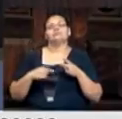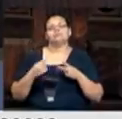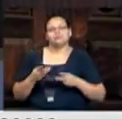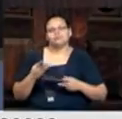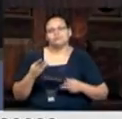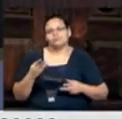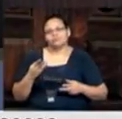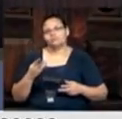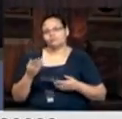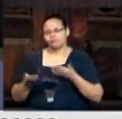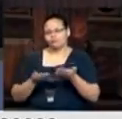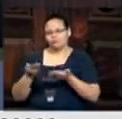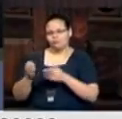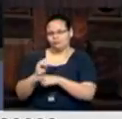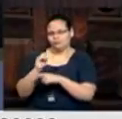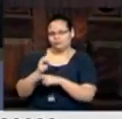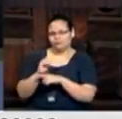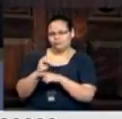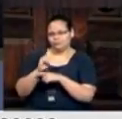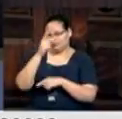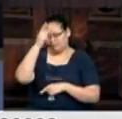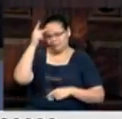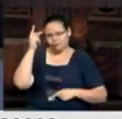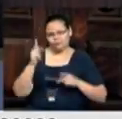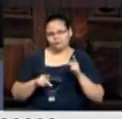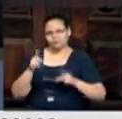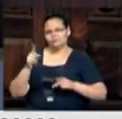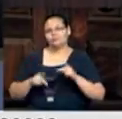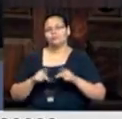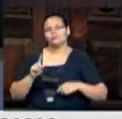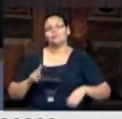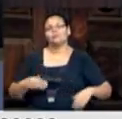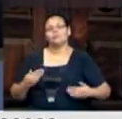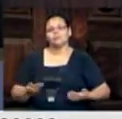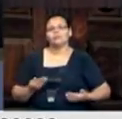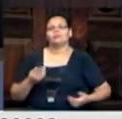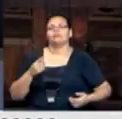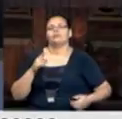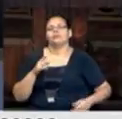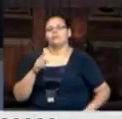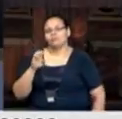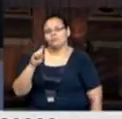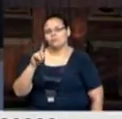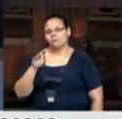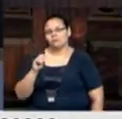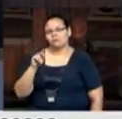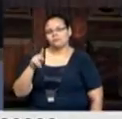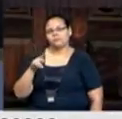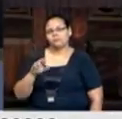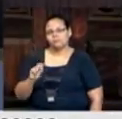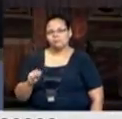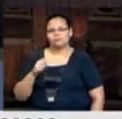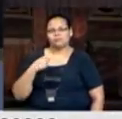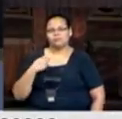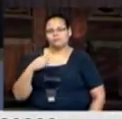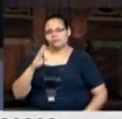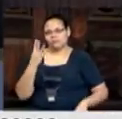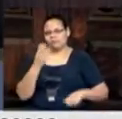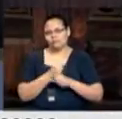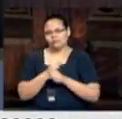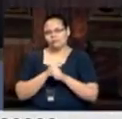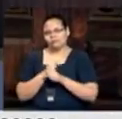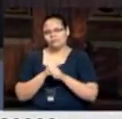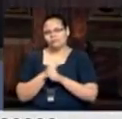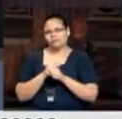serviços e ao cuidado com as pessoas. É inegável que o prefeito Eduardo Paes, e eu fiz parte da administração dele por mais de 4 anos, teve